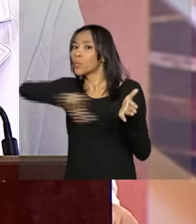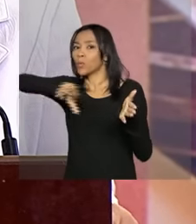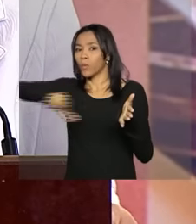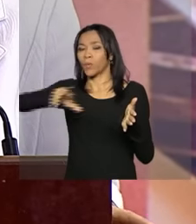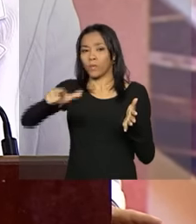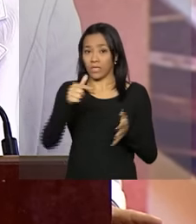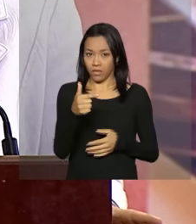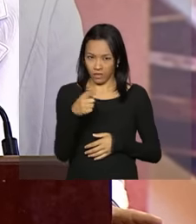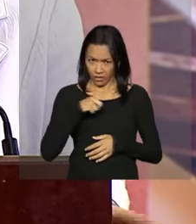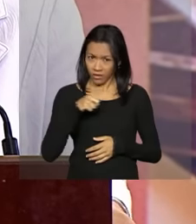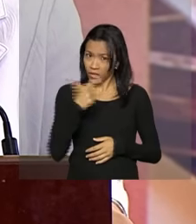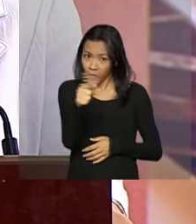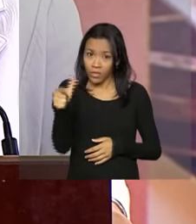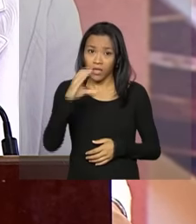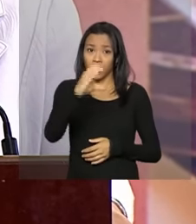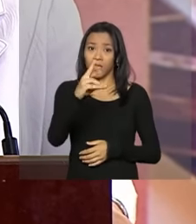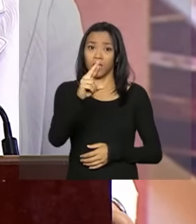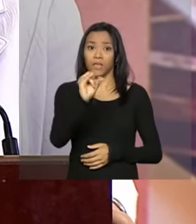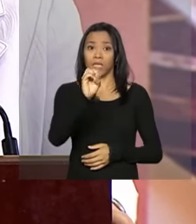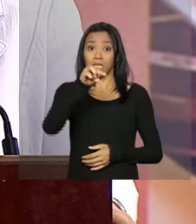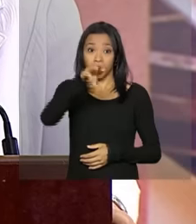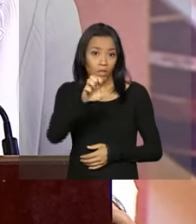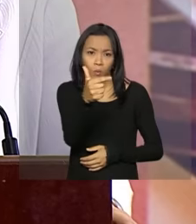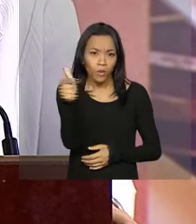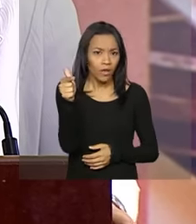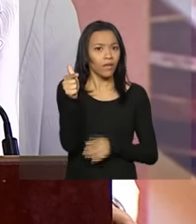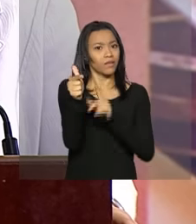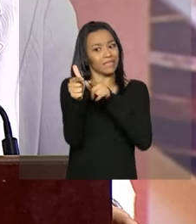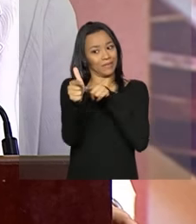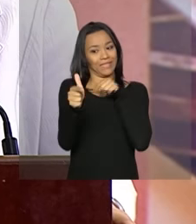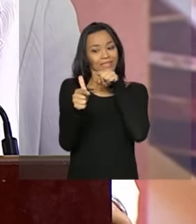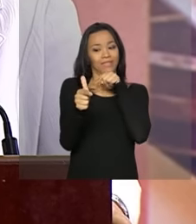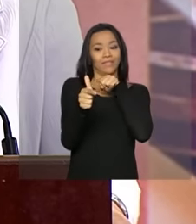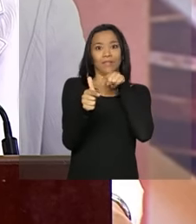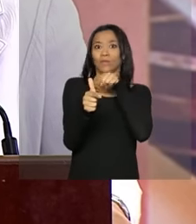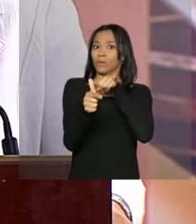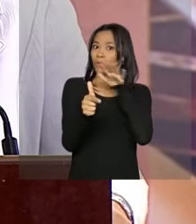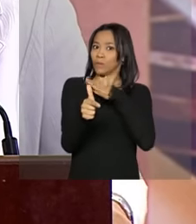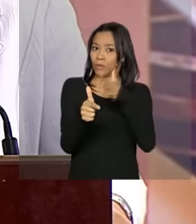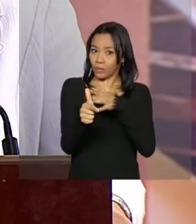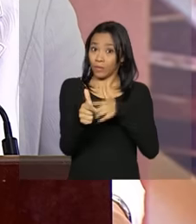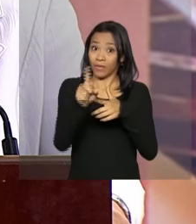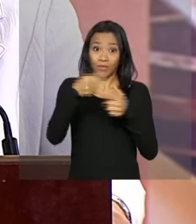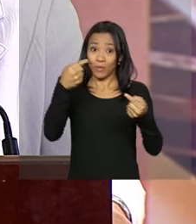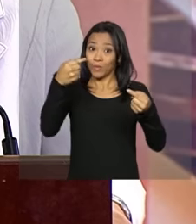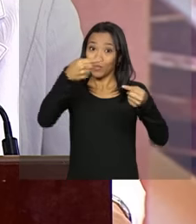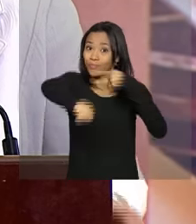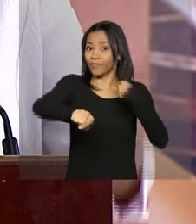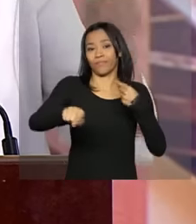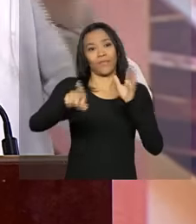crime de responsabilidade ele é passível de legalidade